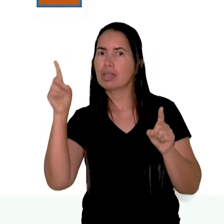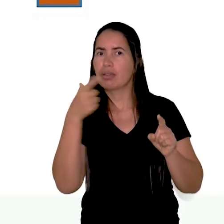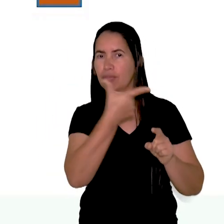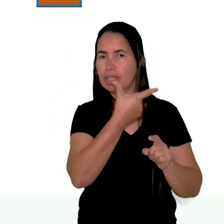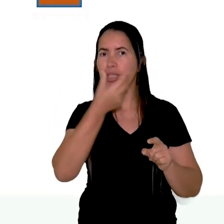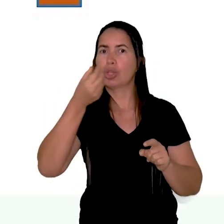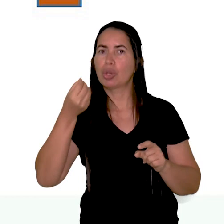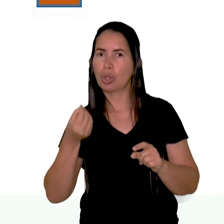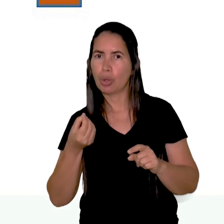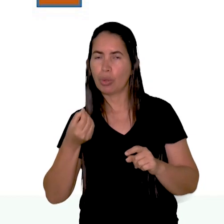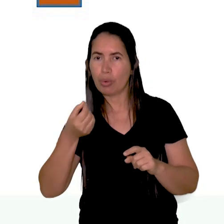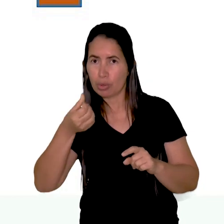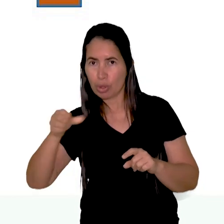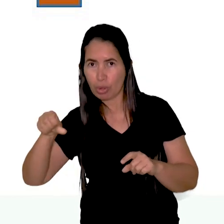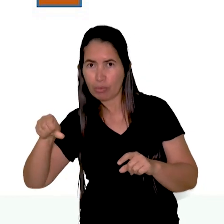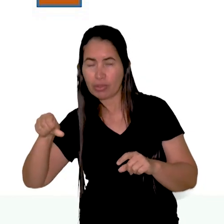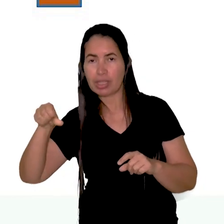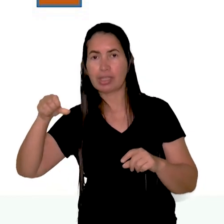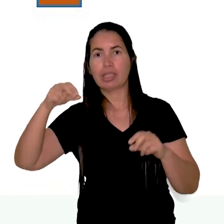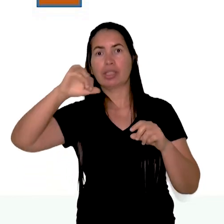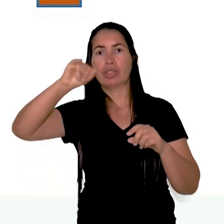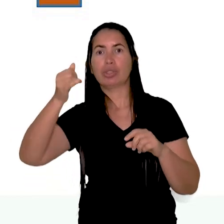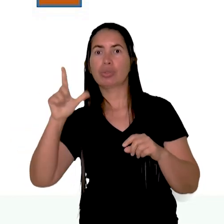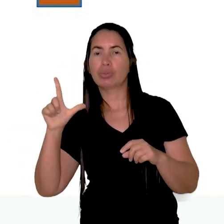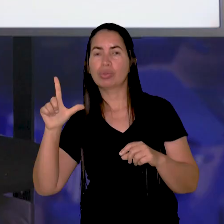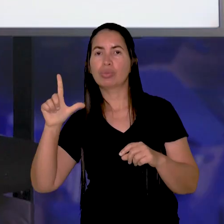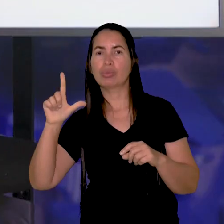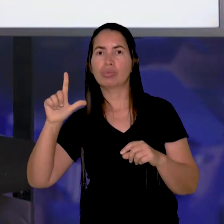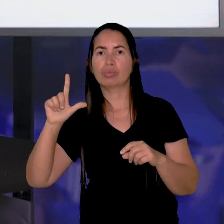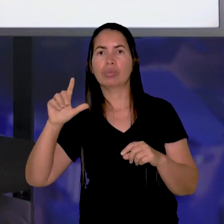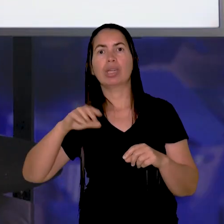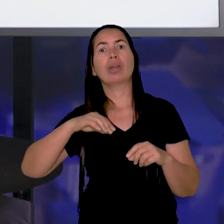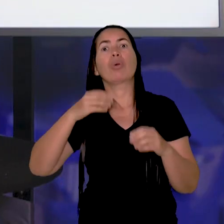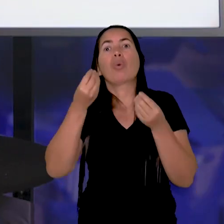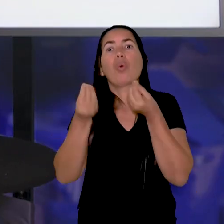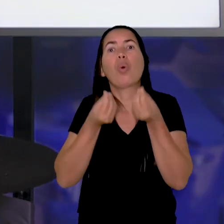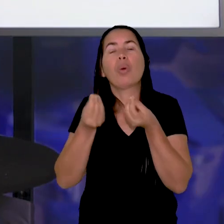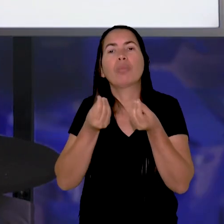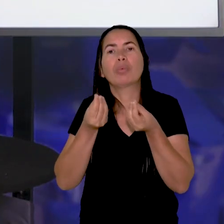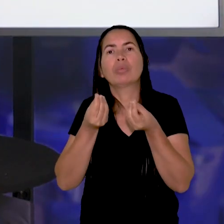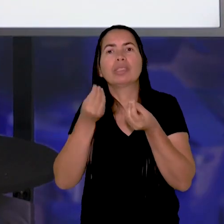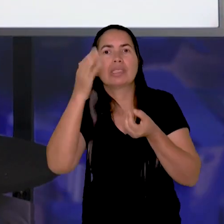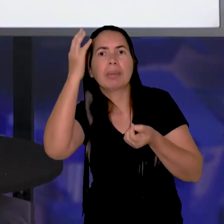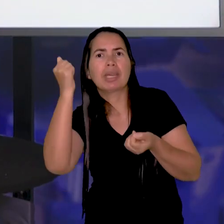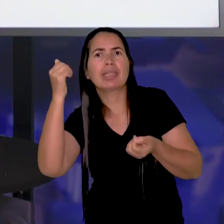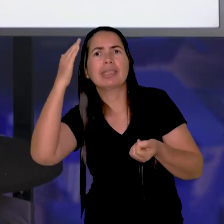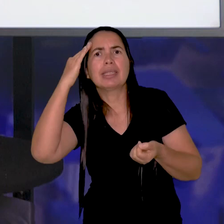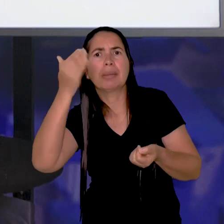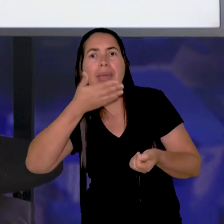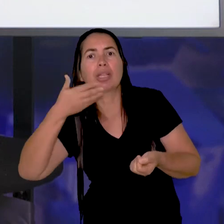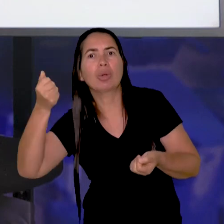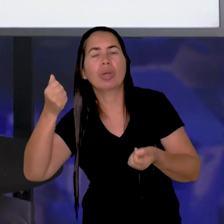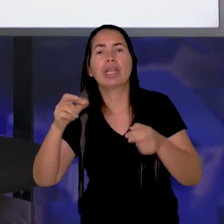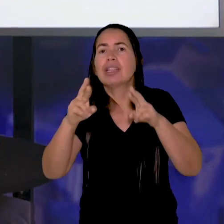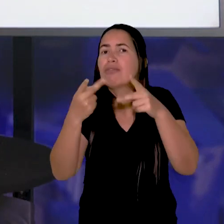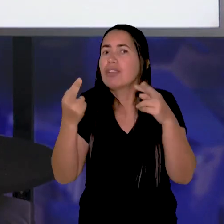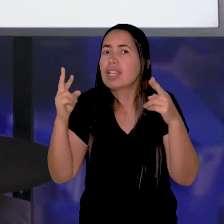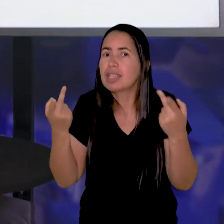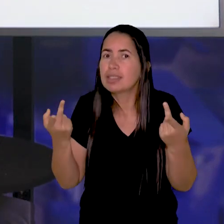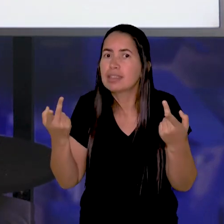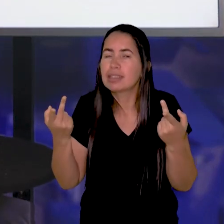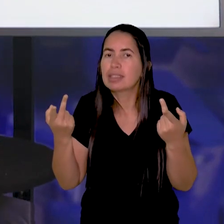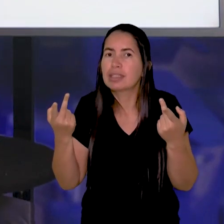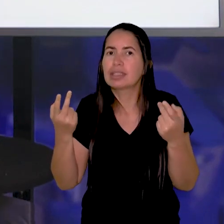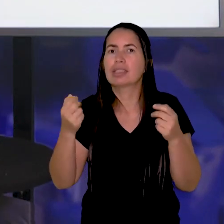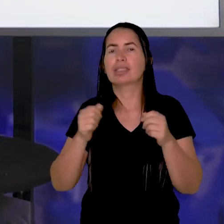de julho em Caruaru? Como nós podemos saber, compreender melhor qual a diferença entre as